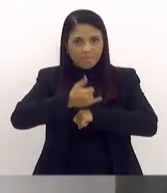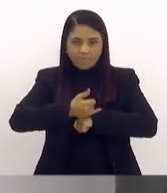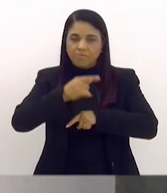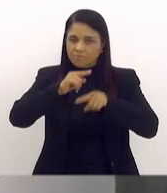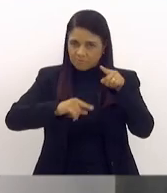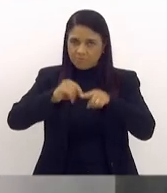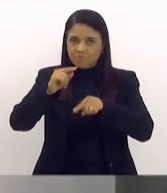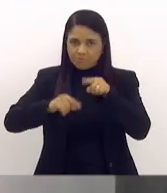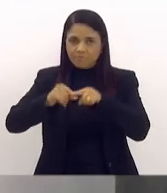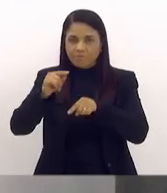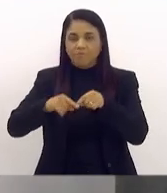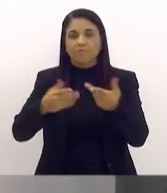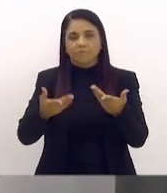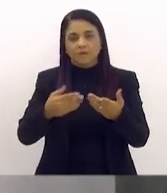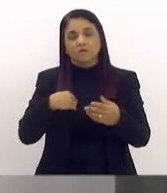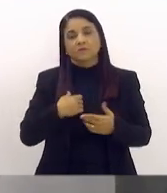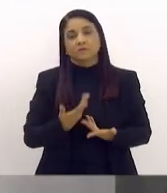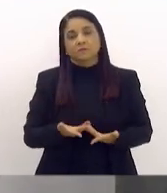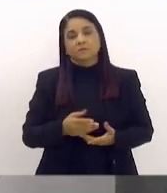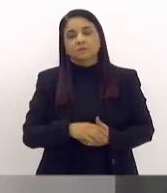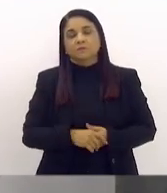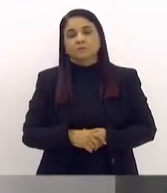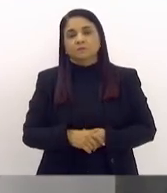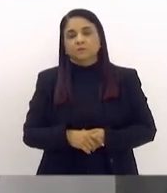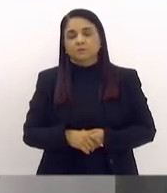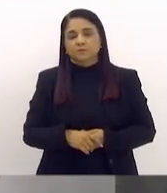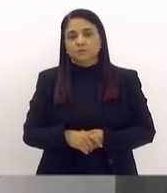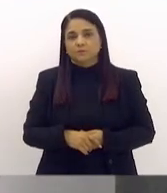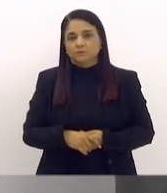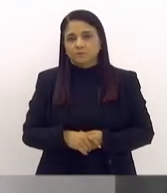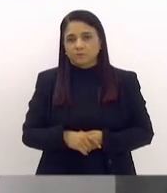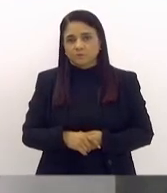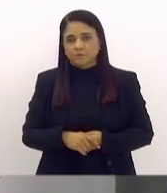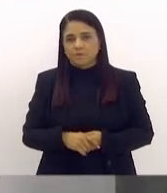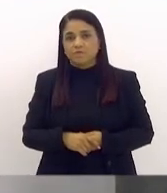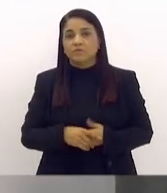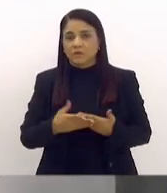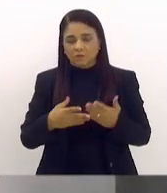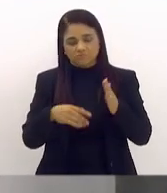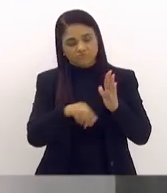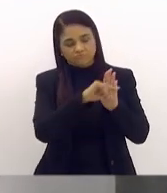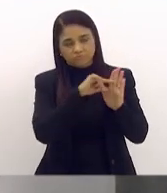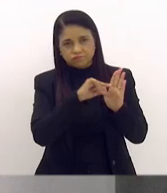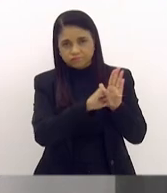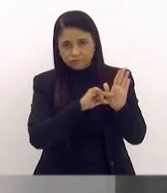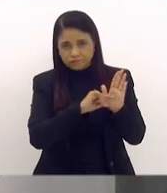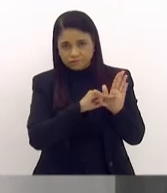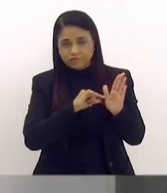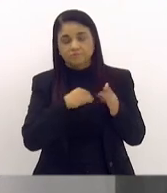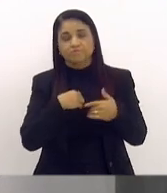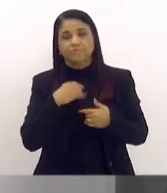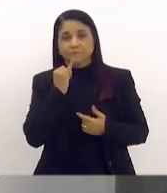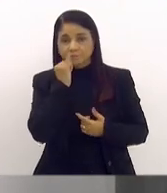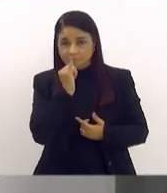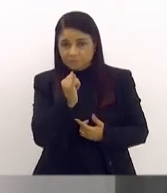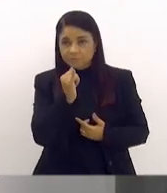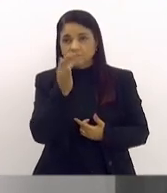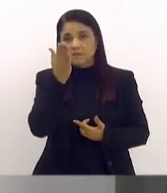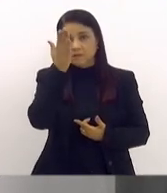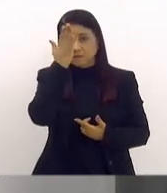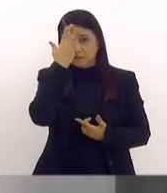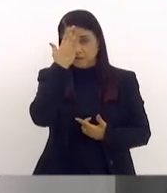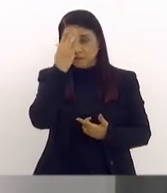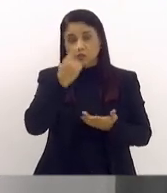havido esse veto específico então é feito essas considerações e e sabedora né